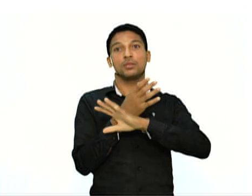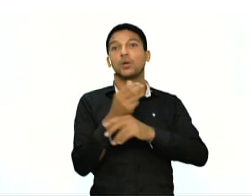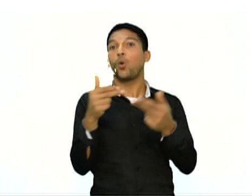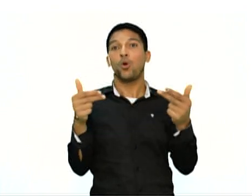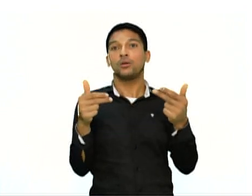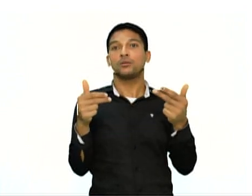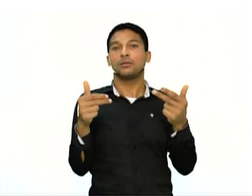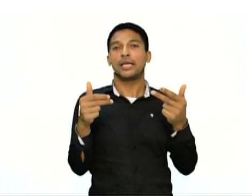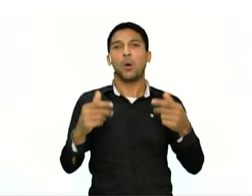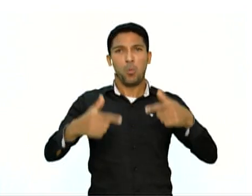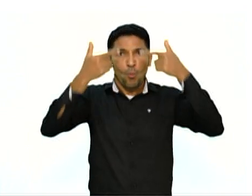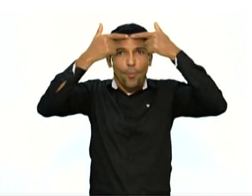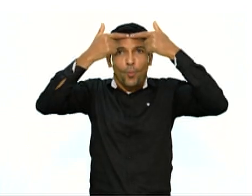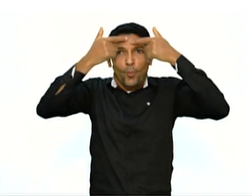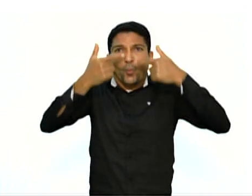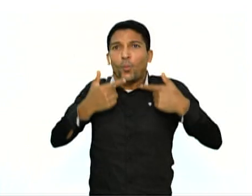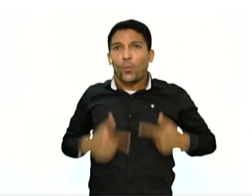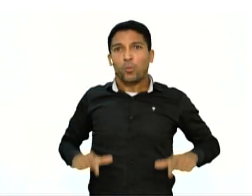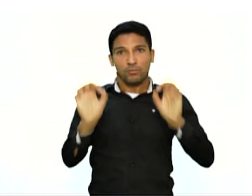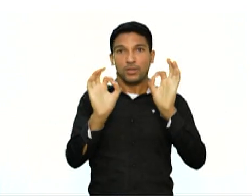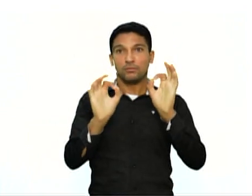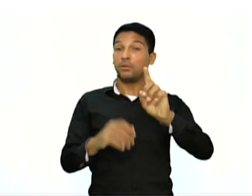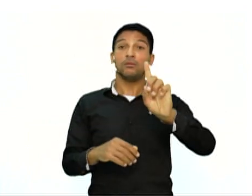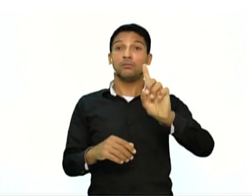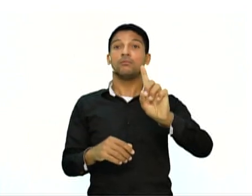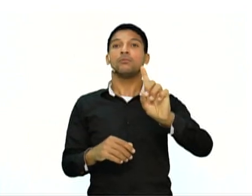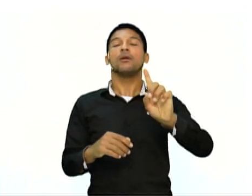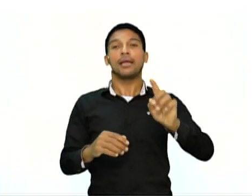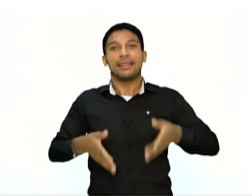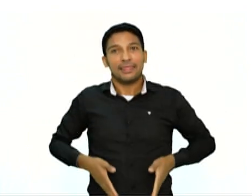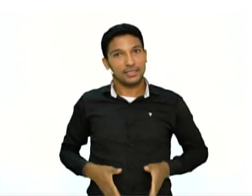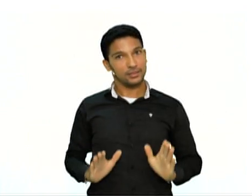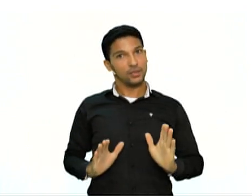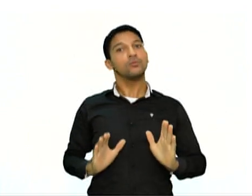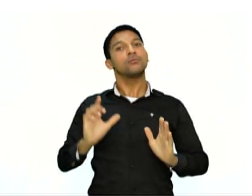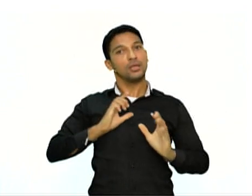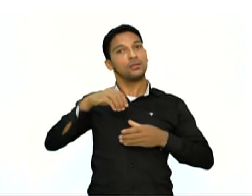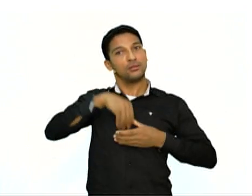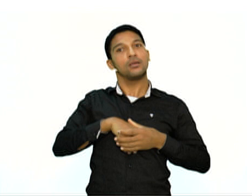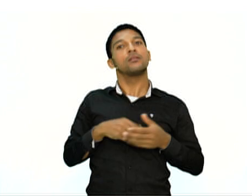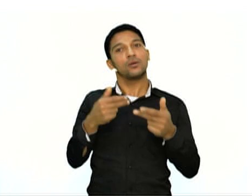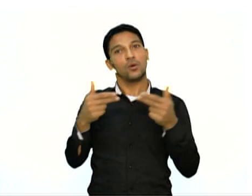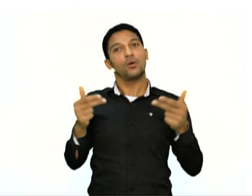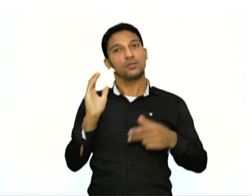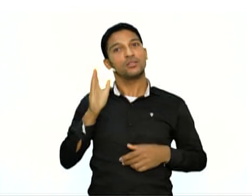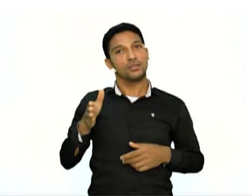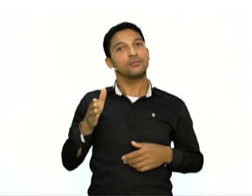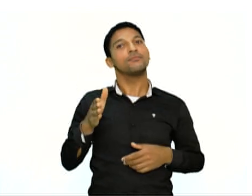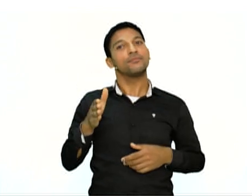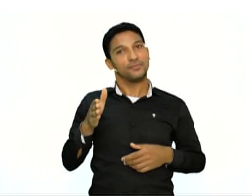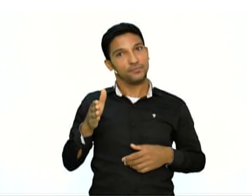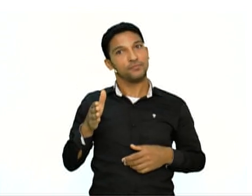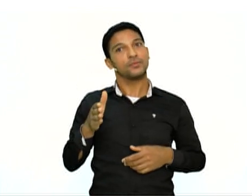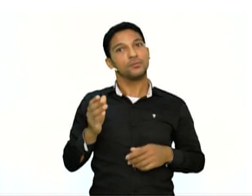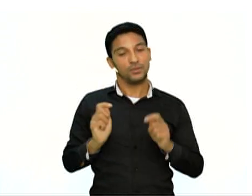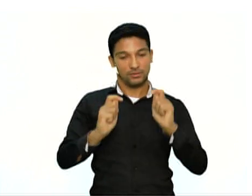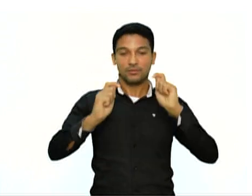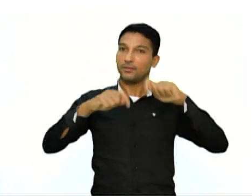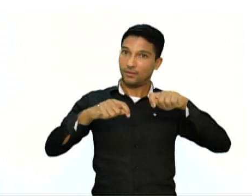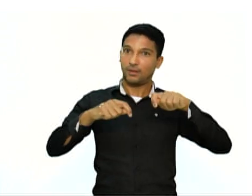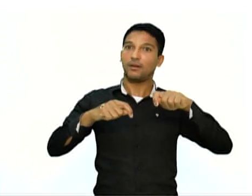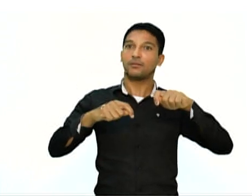em branco, sem nada. O ser humano já nasce com algumas coisinhas dentro dele que vão garantir a esse ser